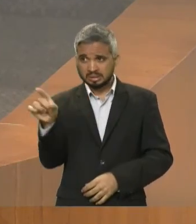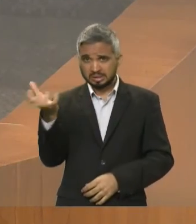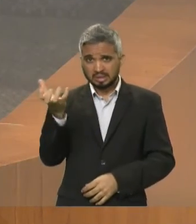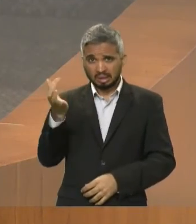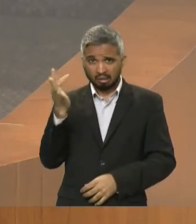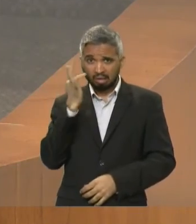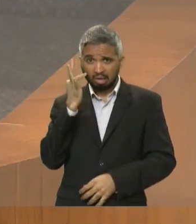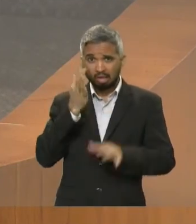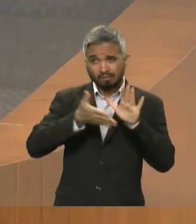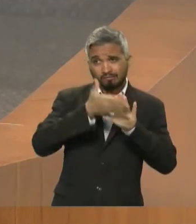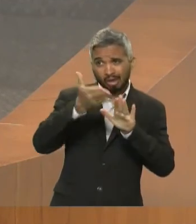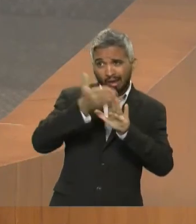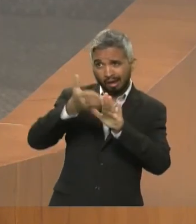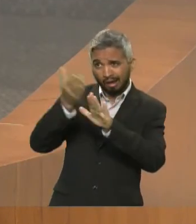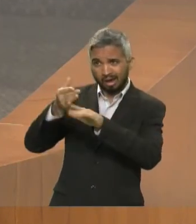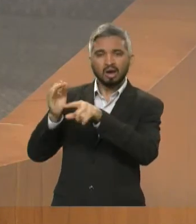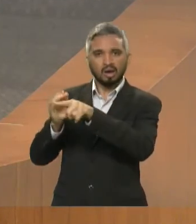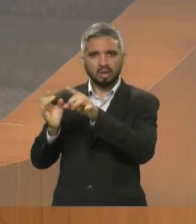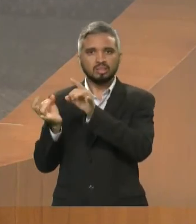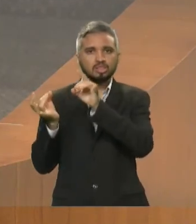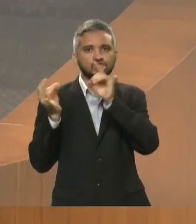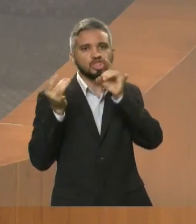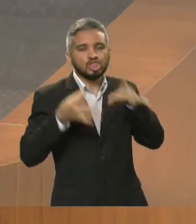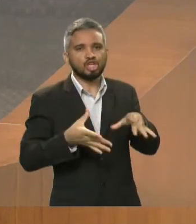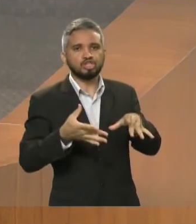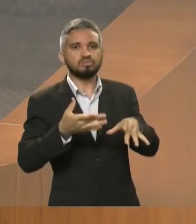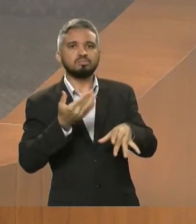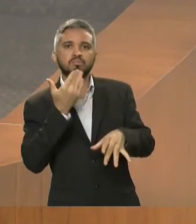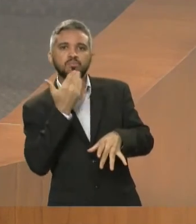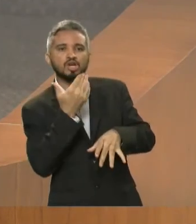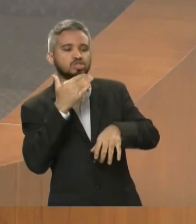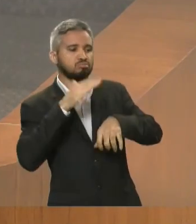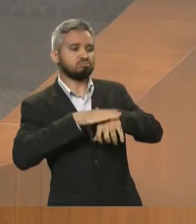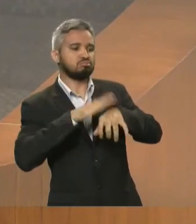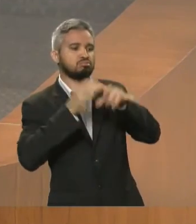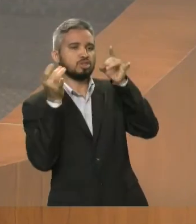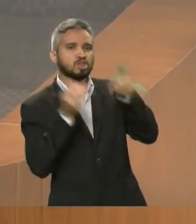renuncie ao governo do Estado do Maranhão. Vai fazer um grande serviço à população do Estado do Maranhão.